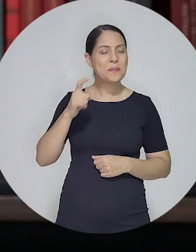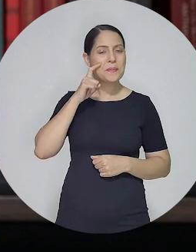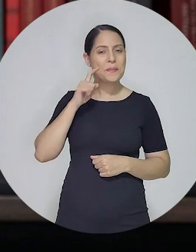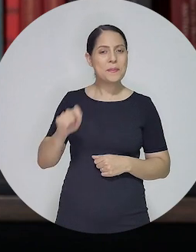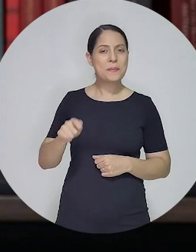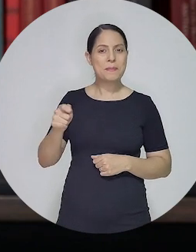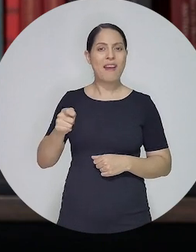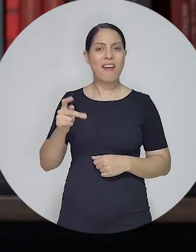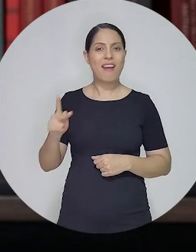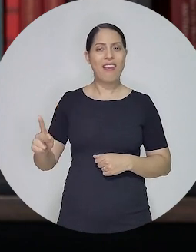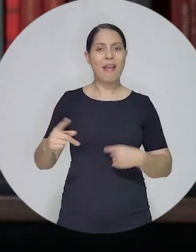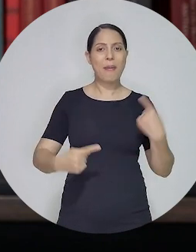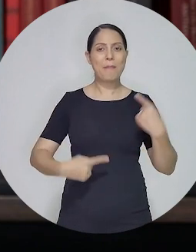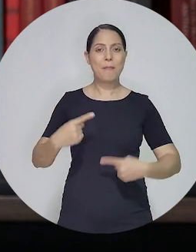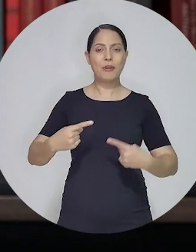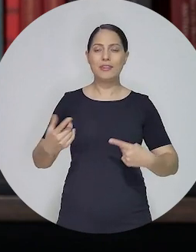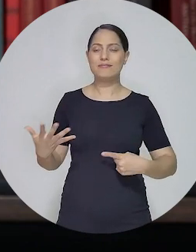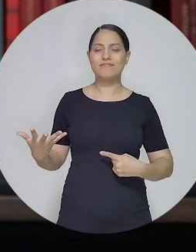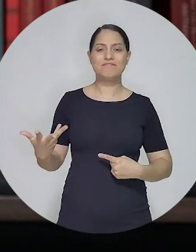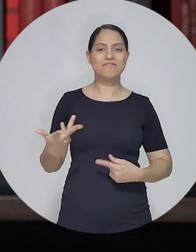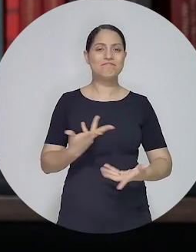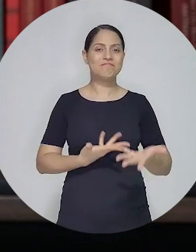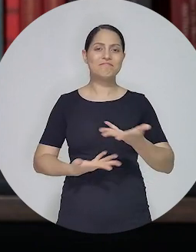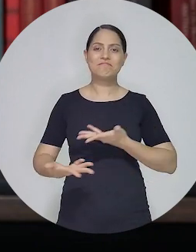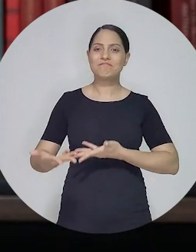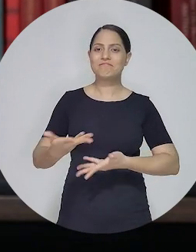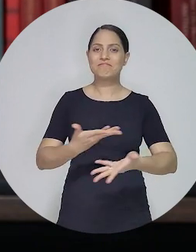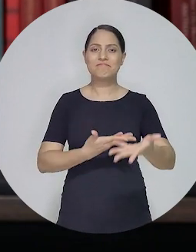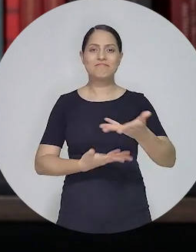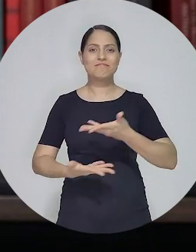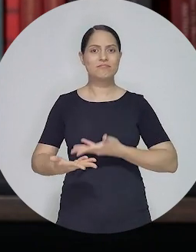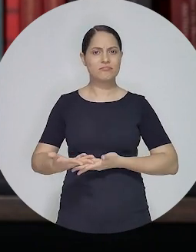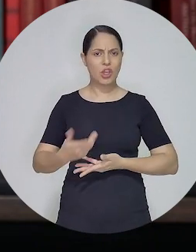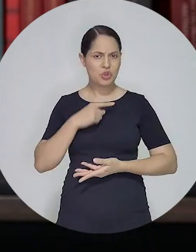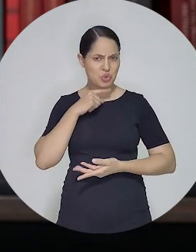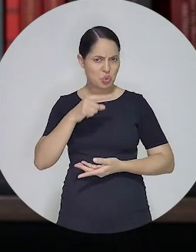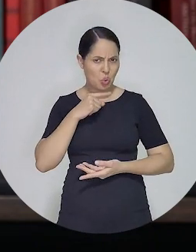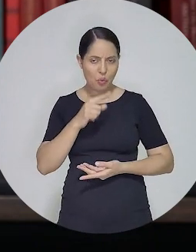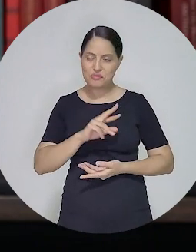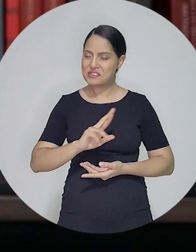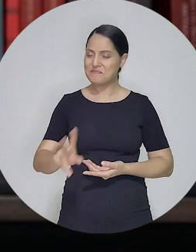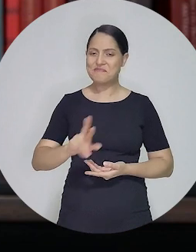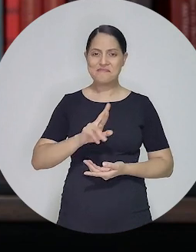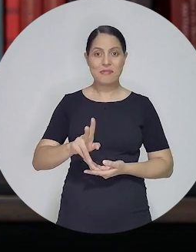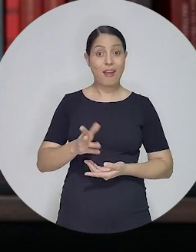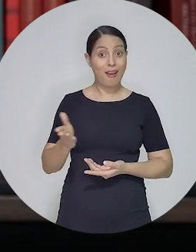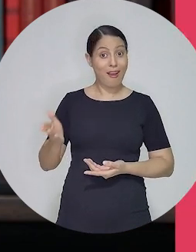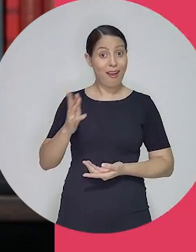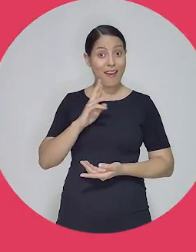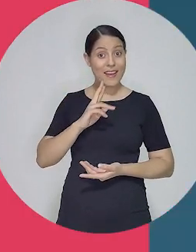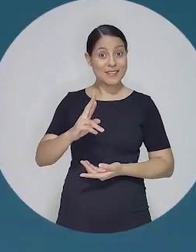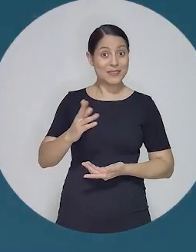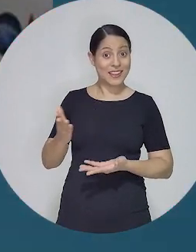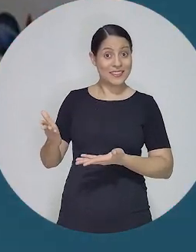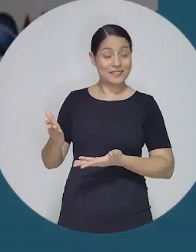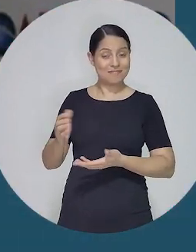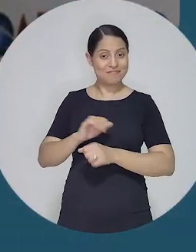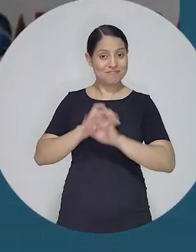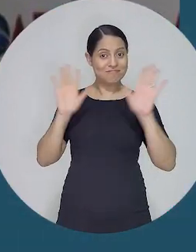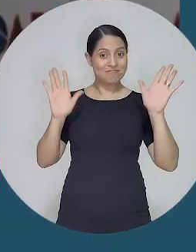é um político nato de habilidade que não precisa ser nem contestada porque o resultado está